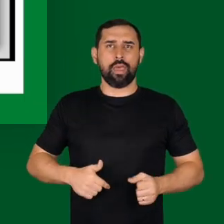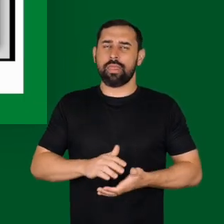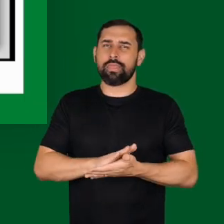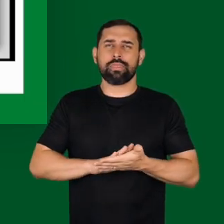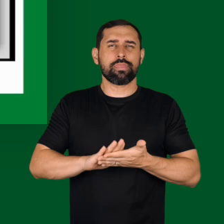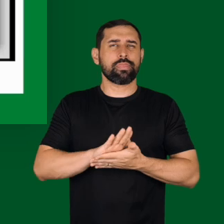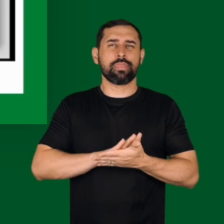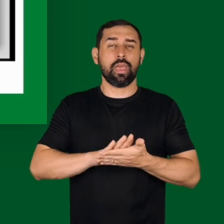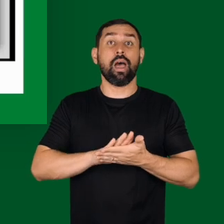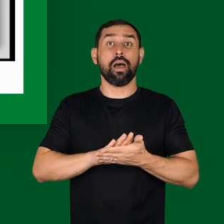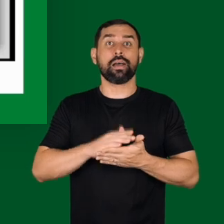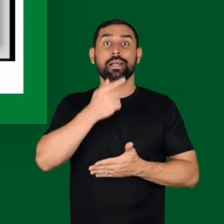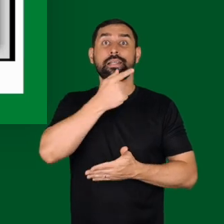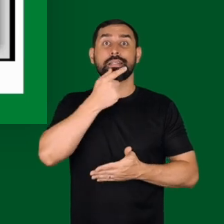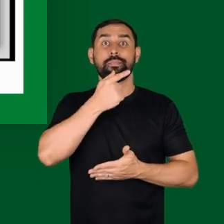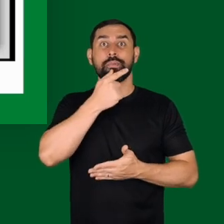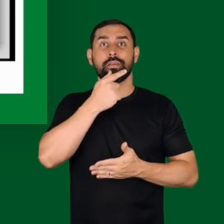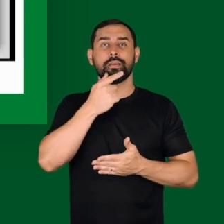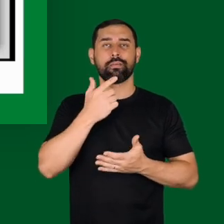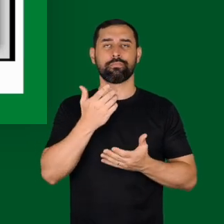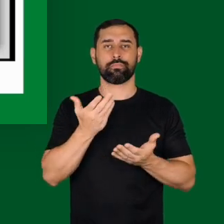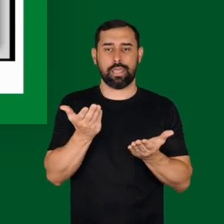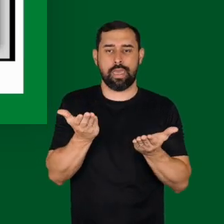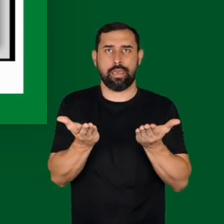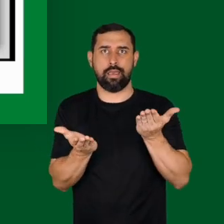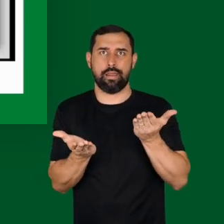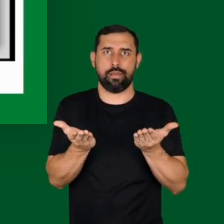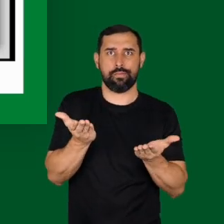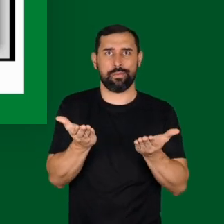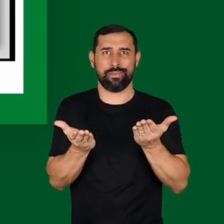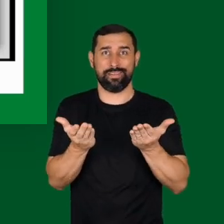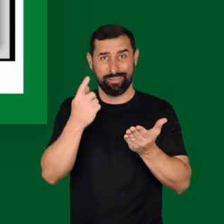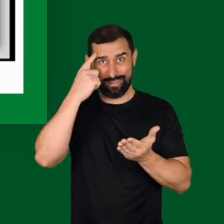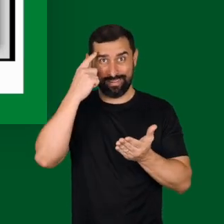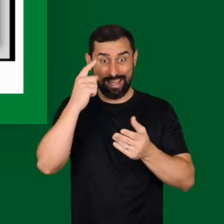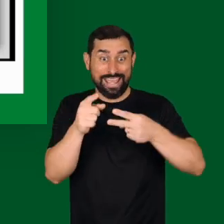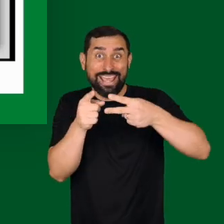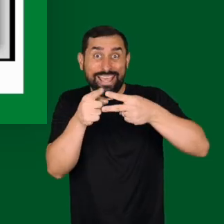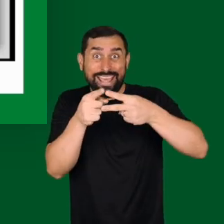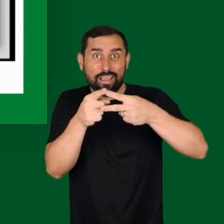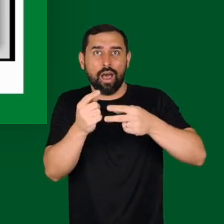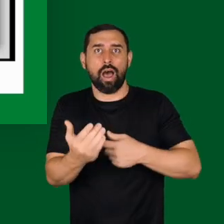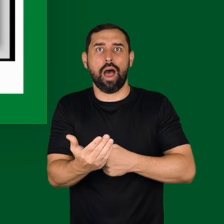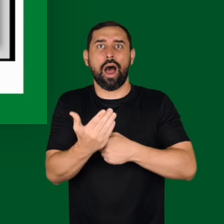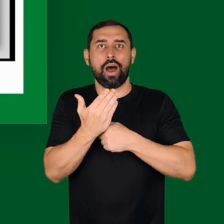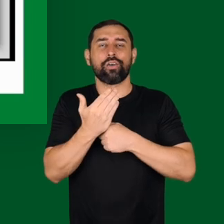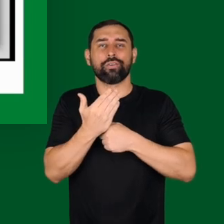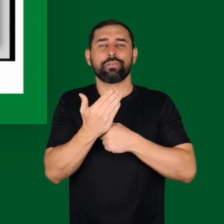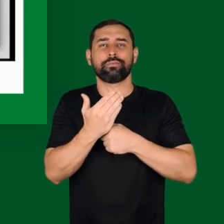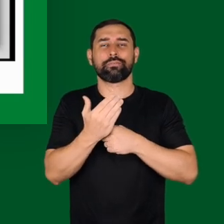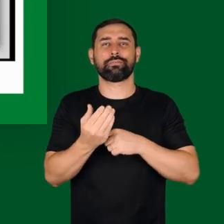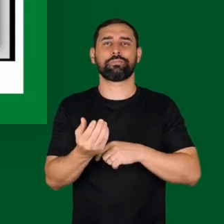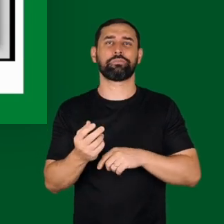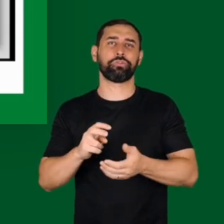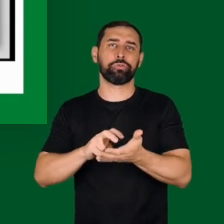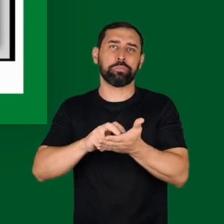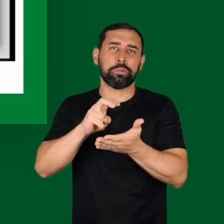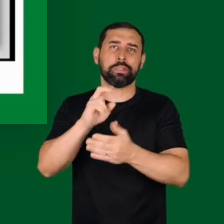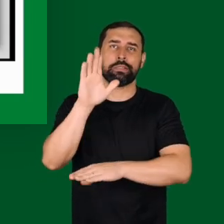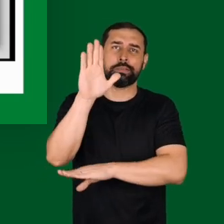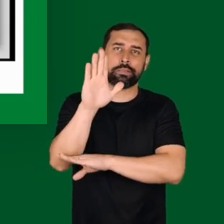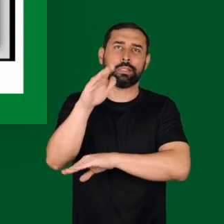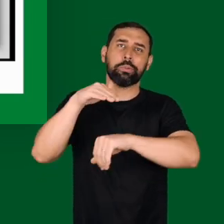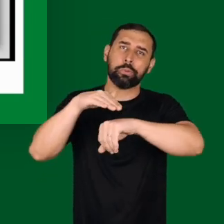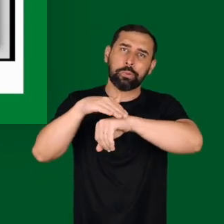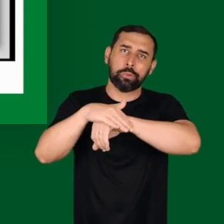controlada. Então, é uma insulina que ela vai ser aplicada para manter uma base ao longo do dia. E nós